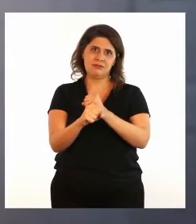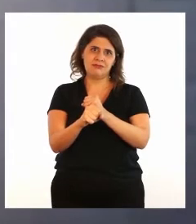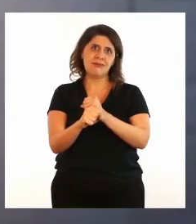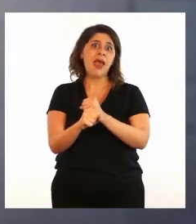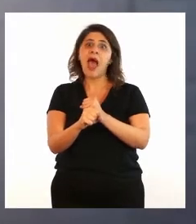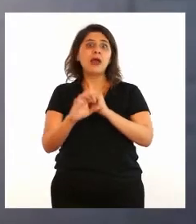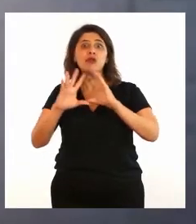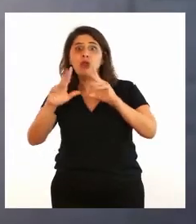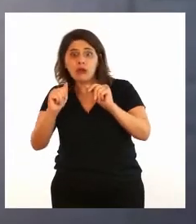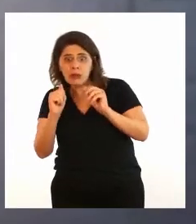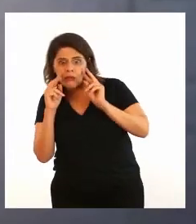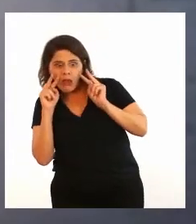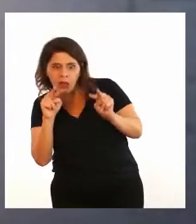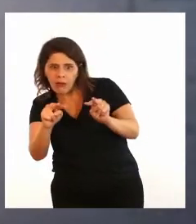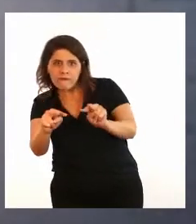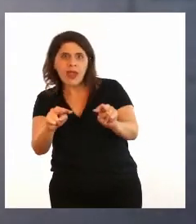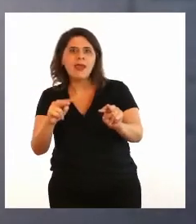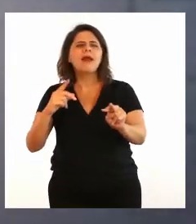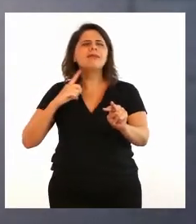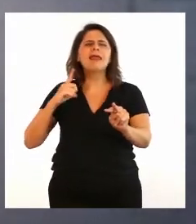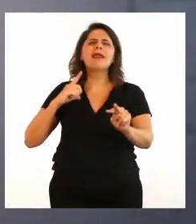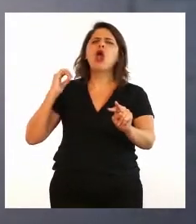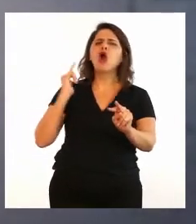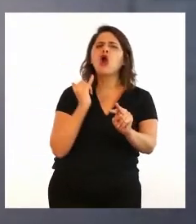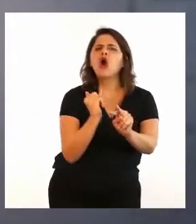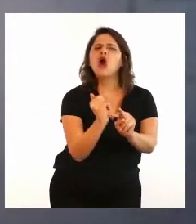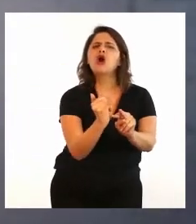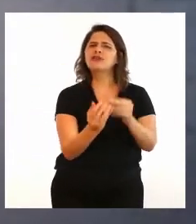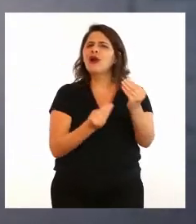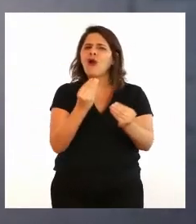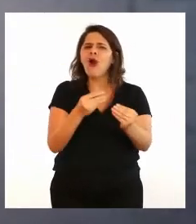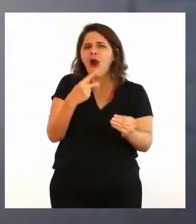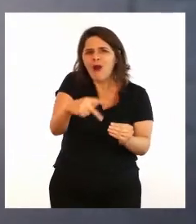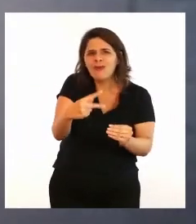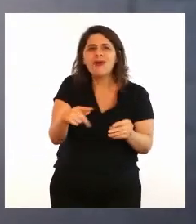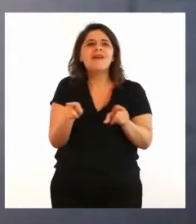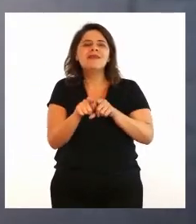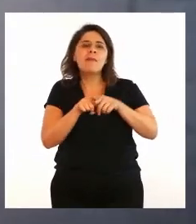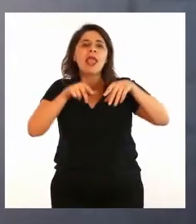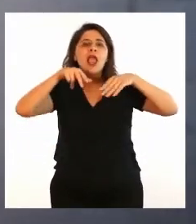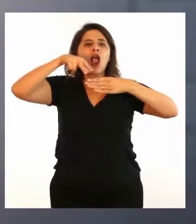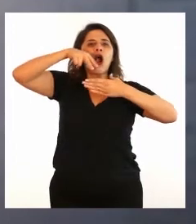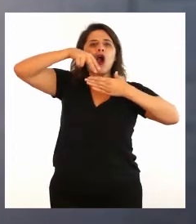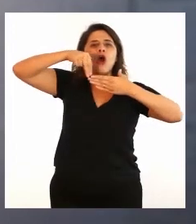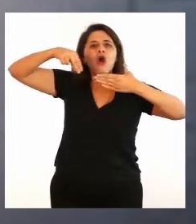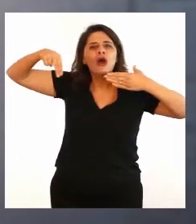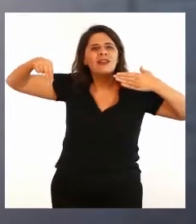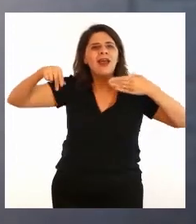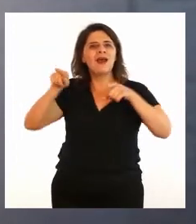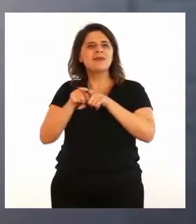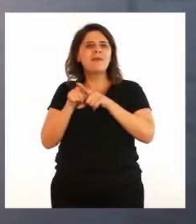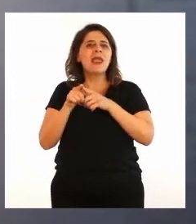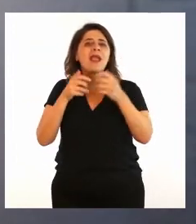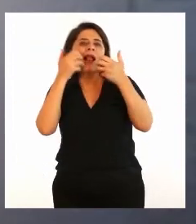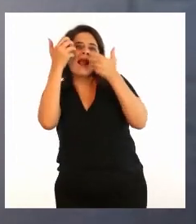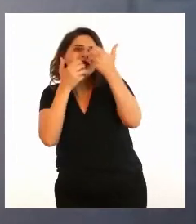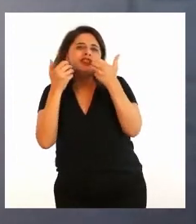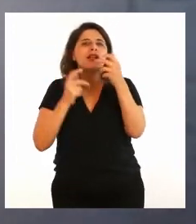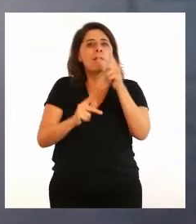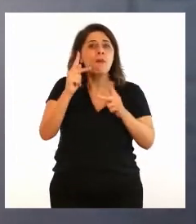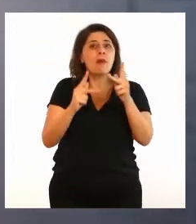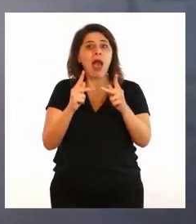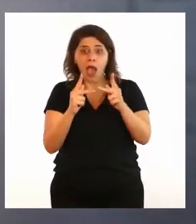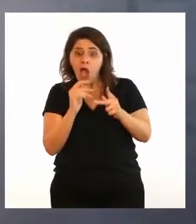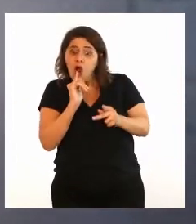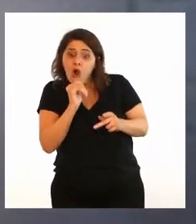ainda hoje cordéis e cantigas populares que falam do Bendegó e da sua história ali naquele local.